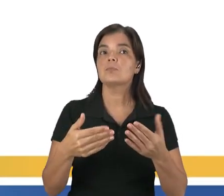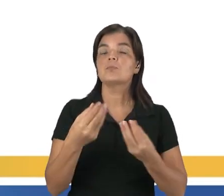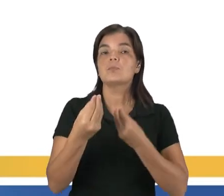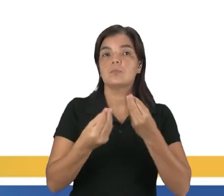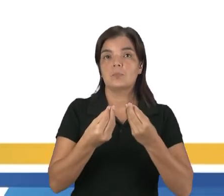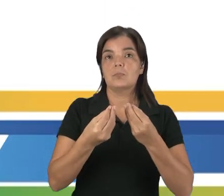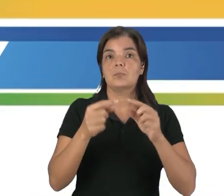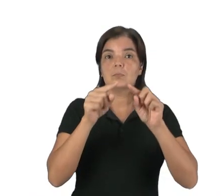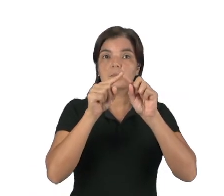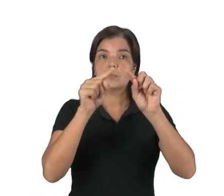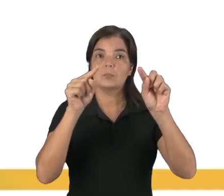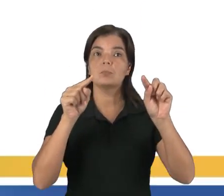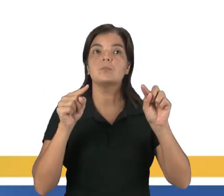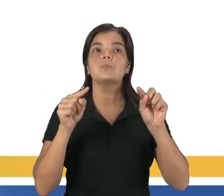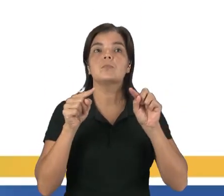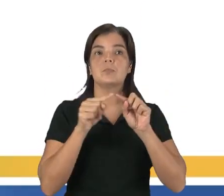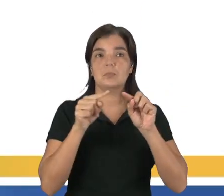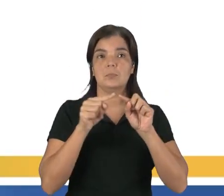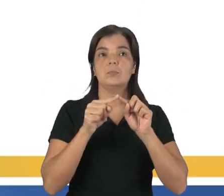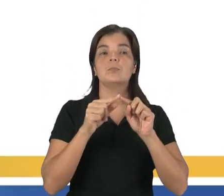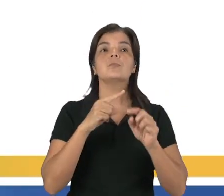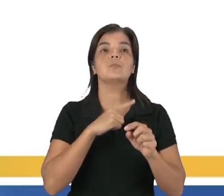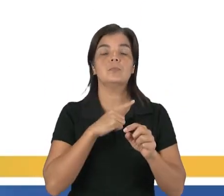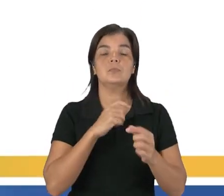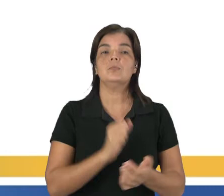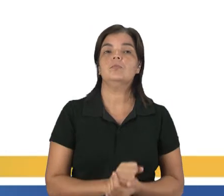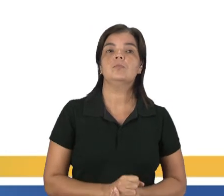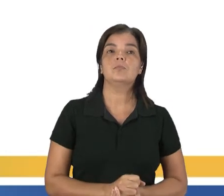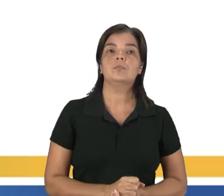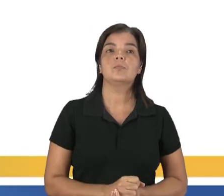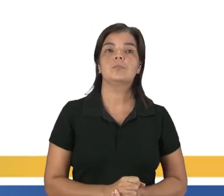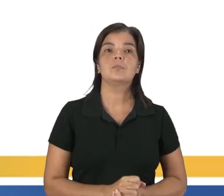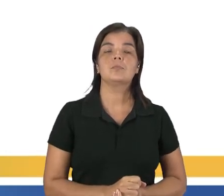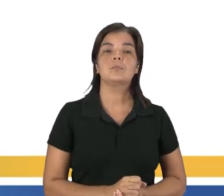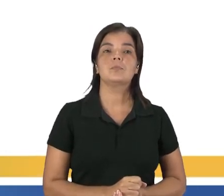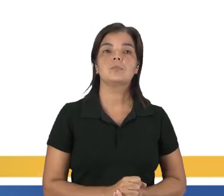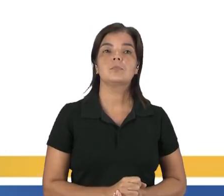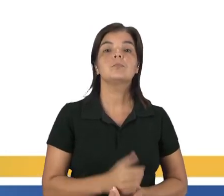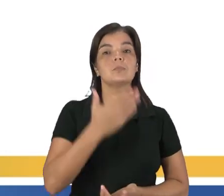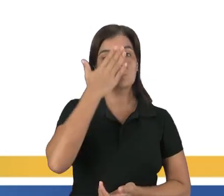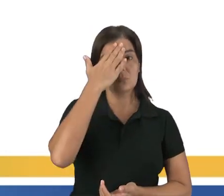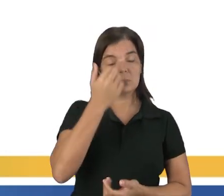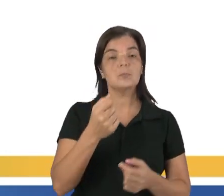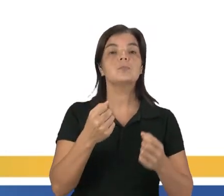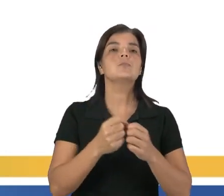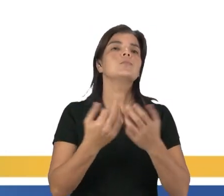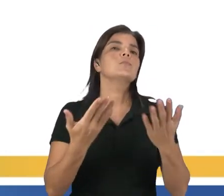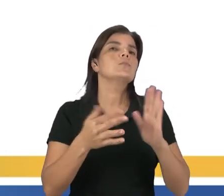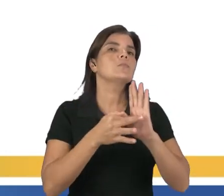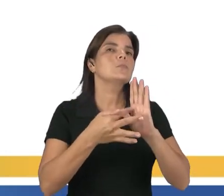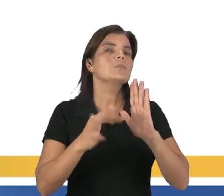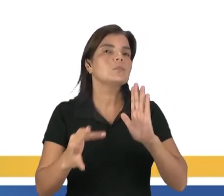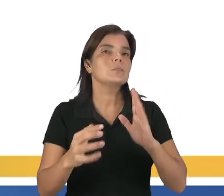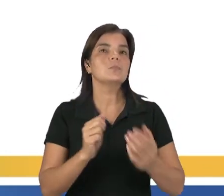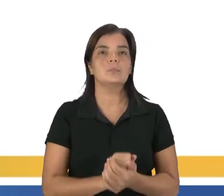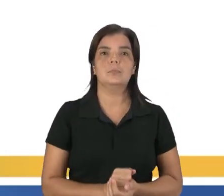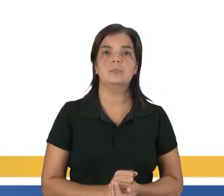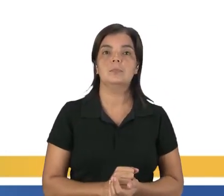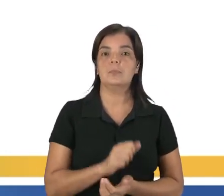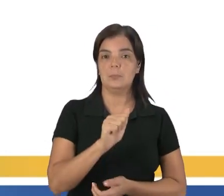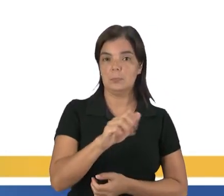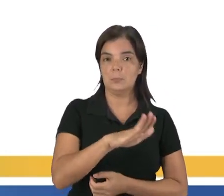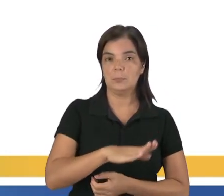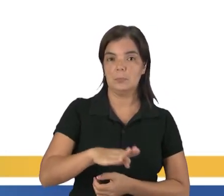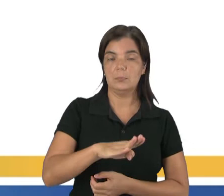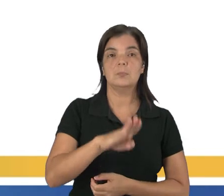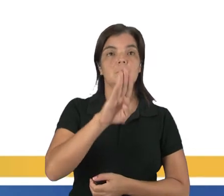Como ele fala retangular, a gente tem a seguinte noção. Já sei que é um retângulo, qual é a fórmula? A fórmula é